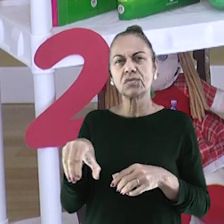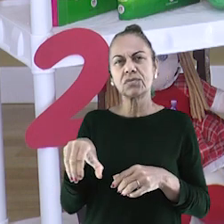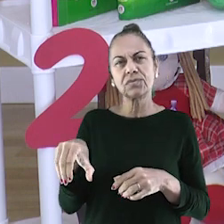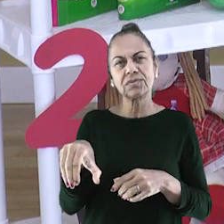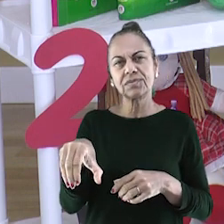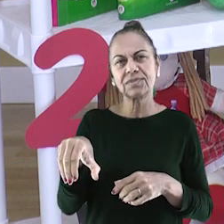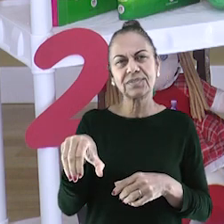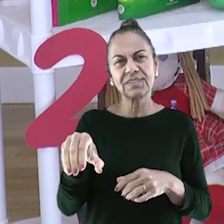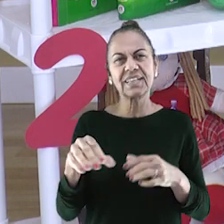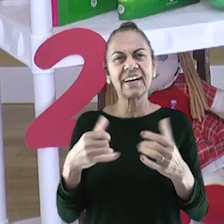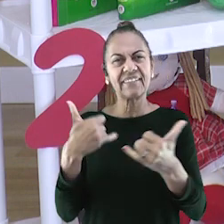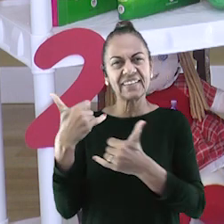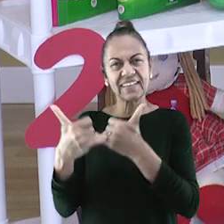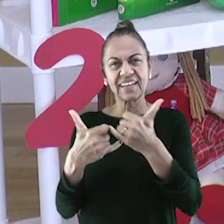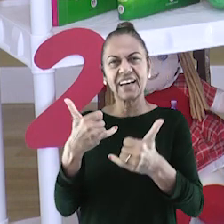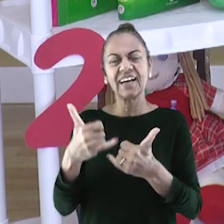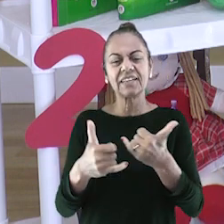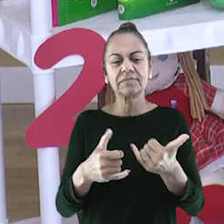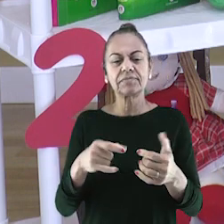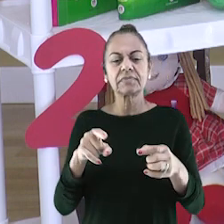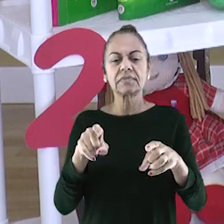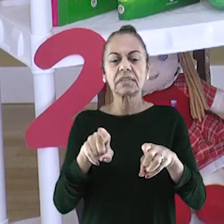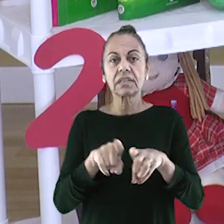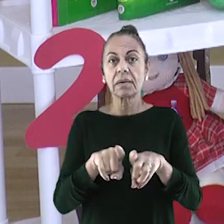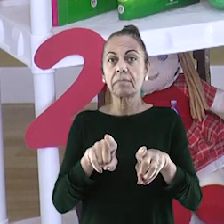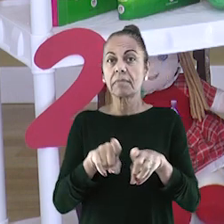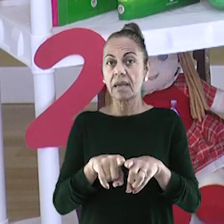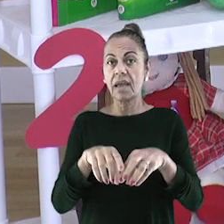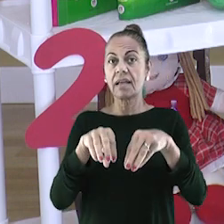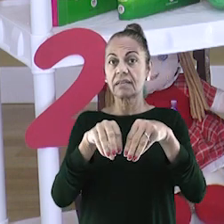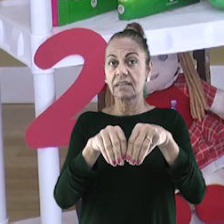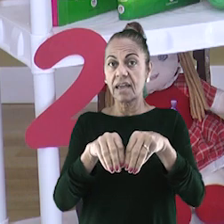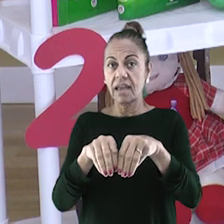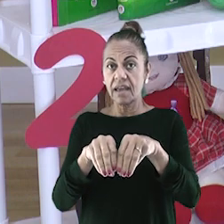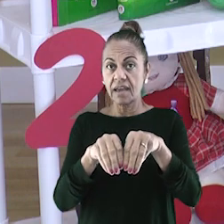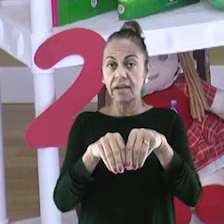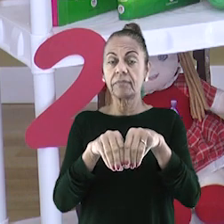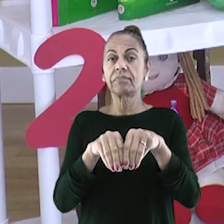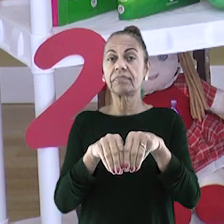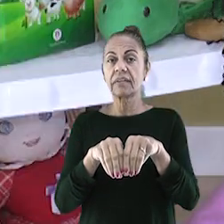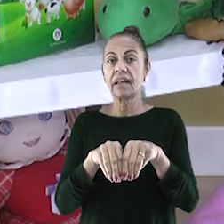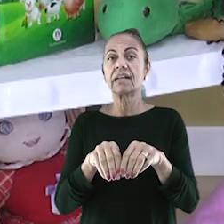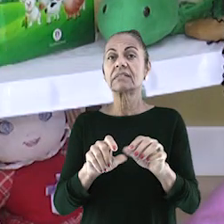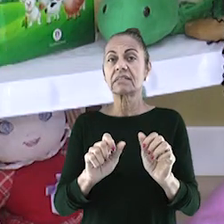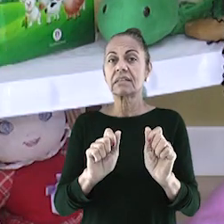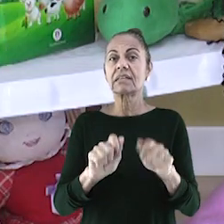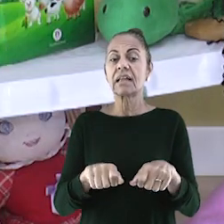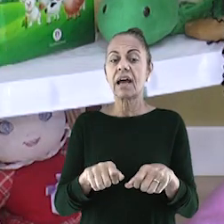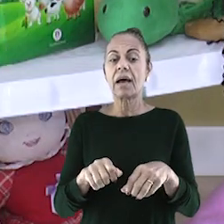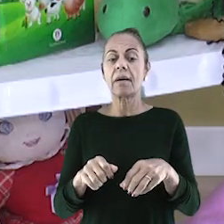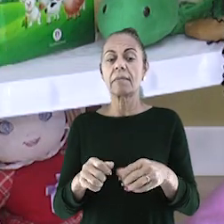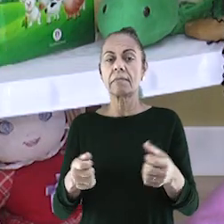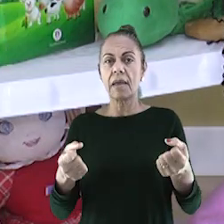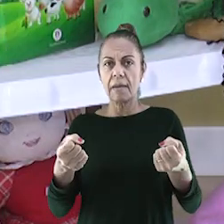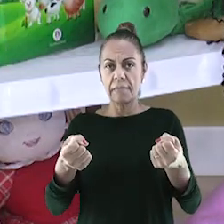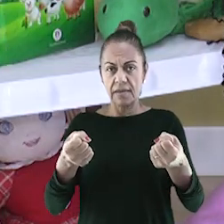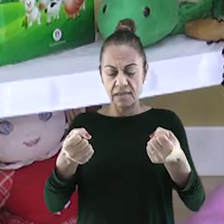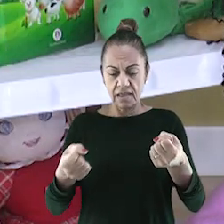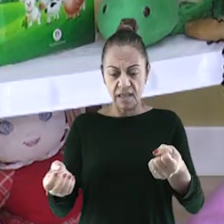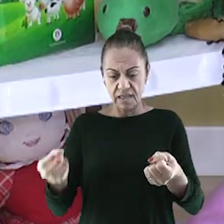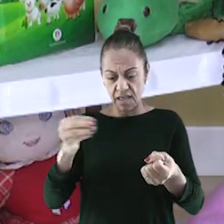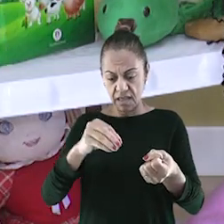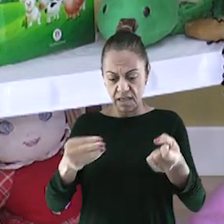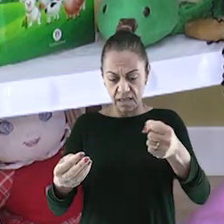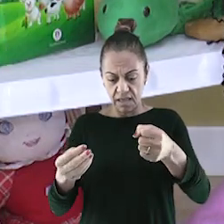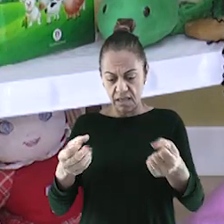primeiro no final da pista. Dá para fazer diversas brincadeiras bem legais. Com a terra, também dá para você fazer